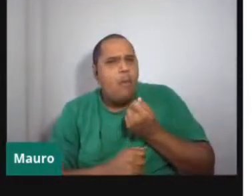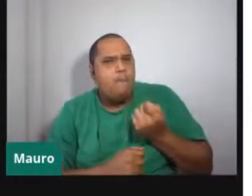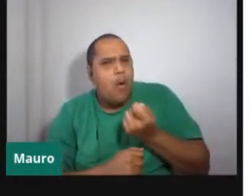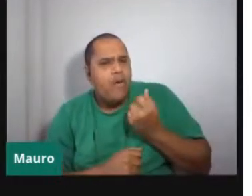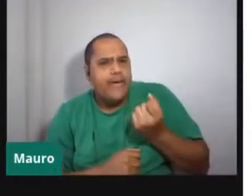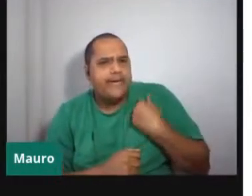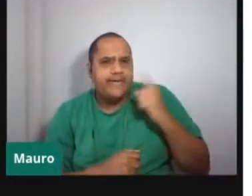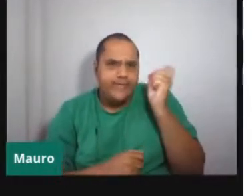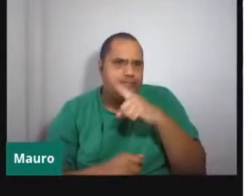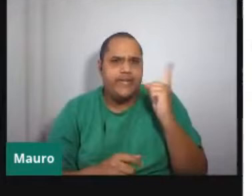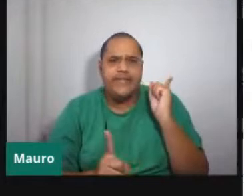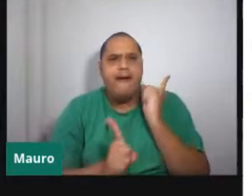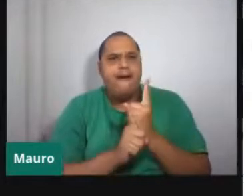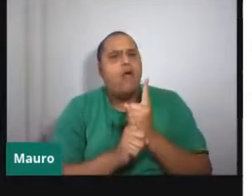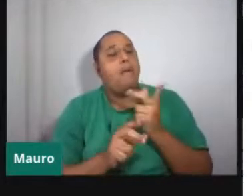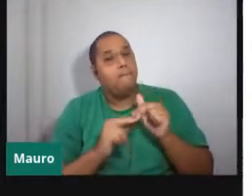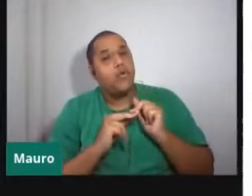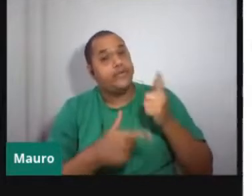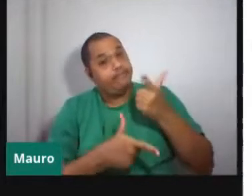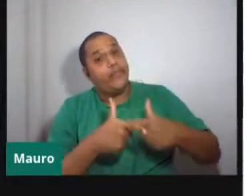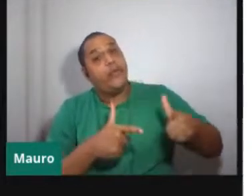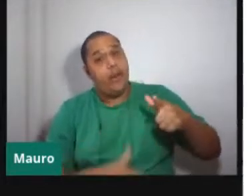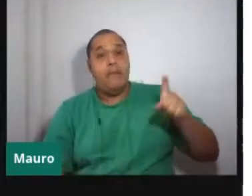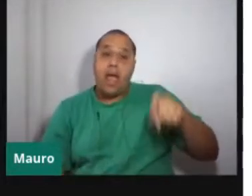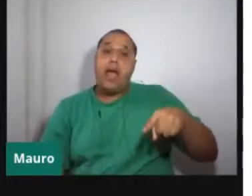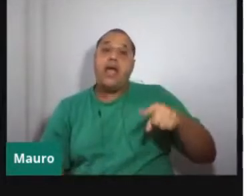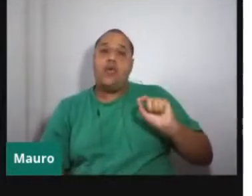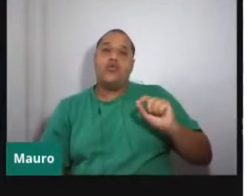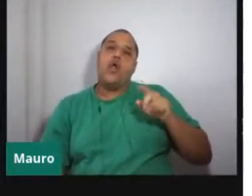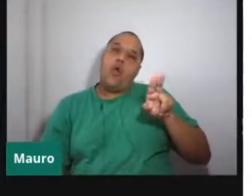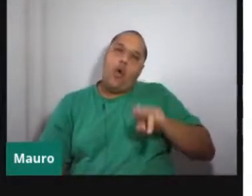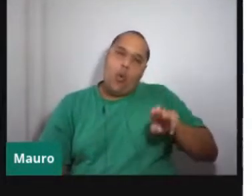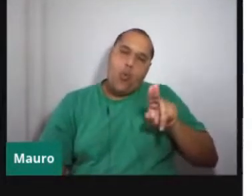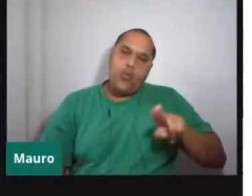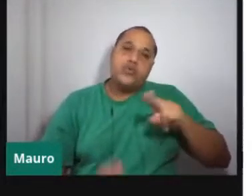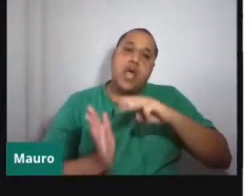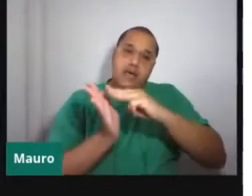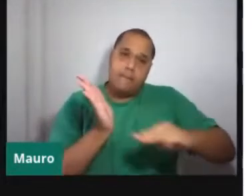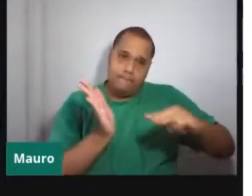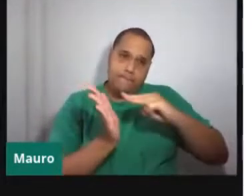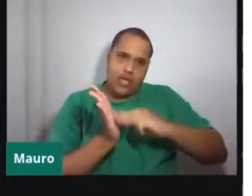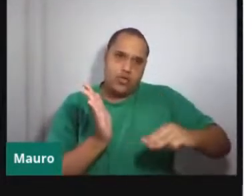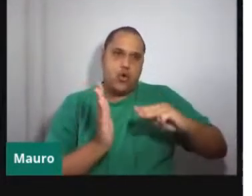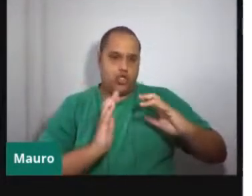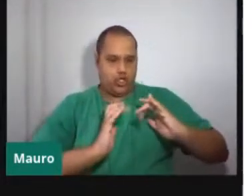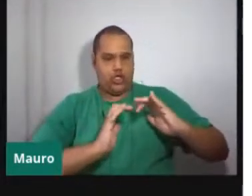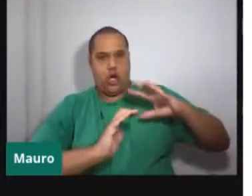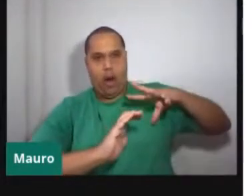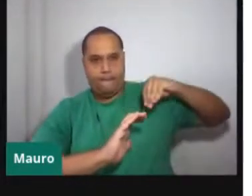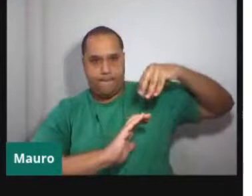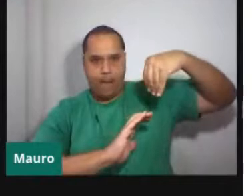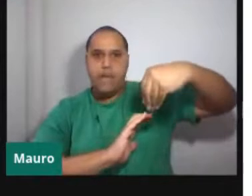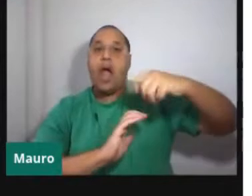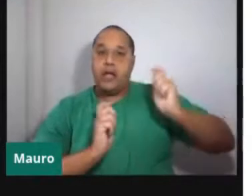primeiro problema, né, de aplicação dessa metodologia, desse tipo de abordagem, né, da neuroimagem, para ajudar